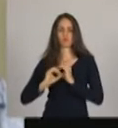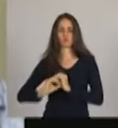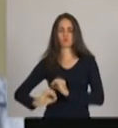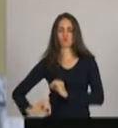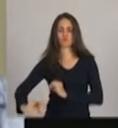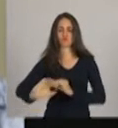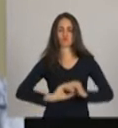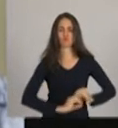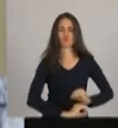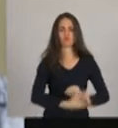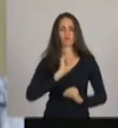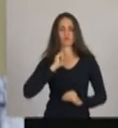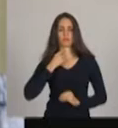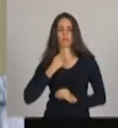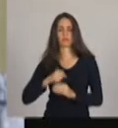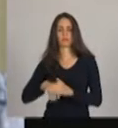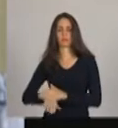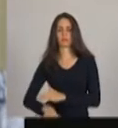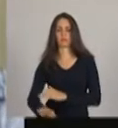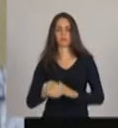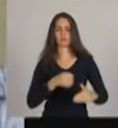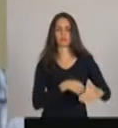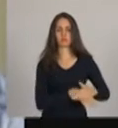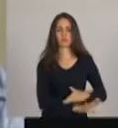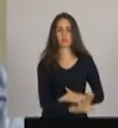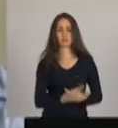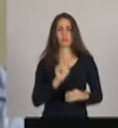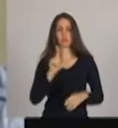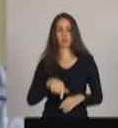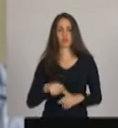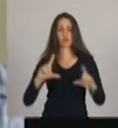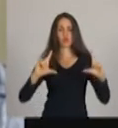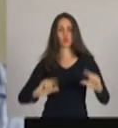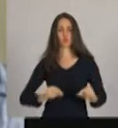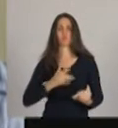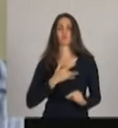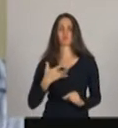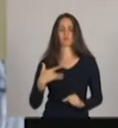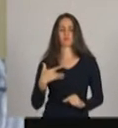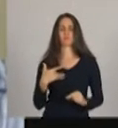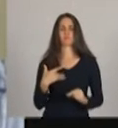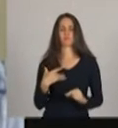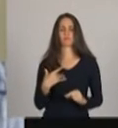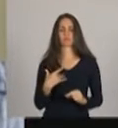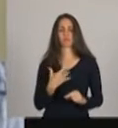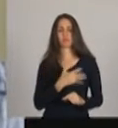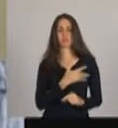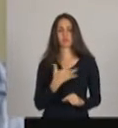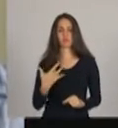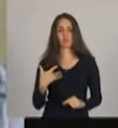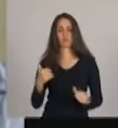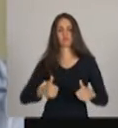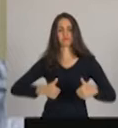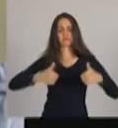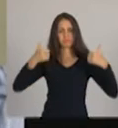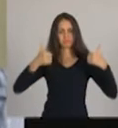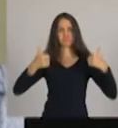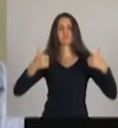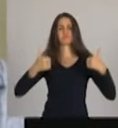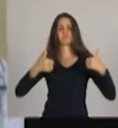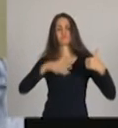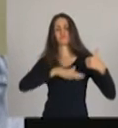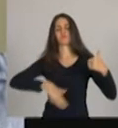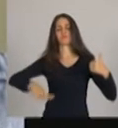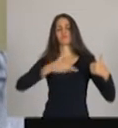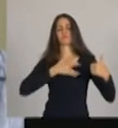se economiza R$4 na saúde do nosso cidadão. Além desse olhar na área da